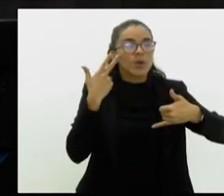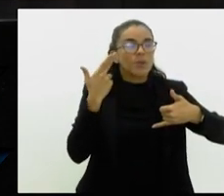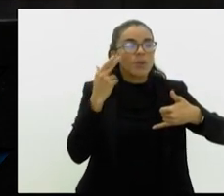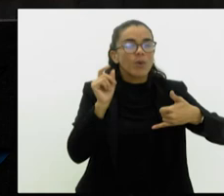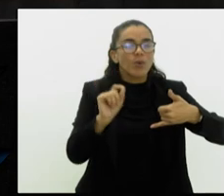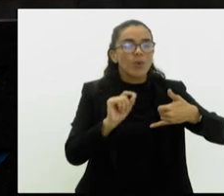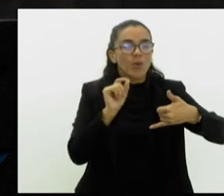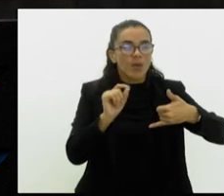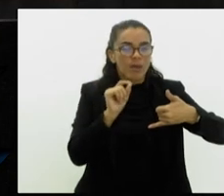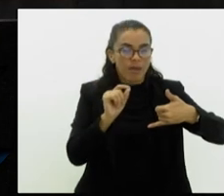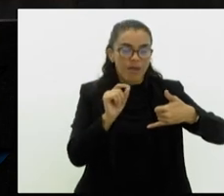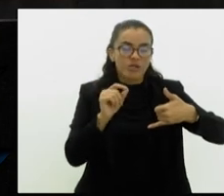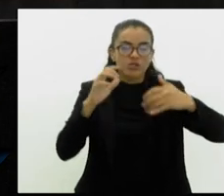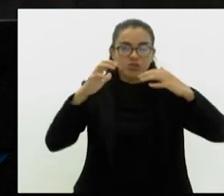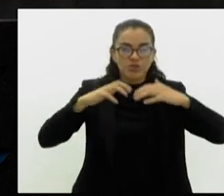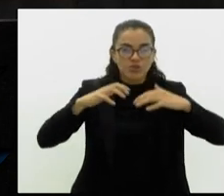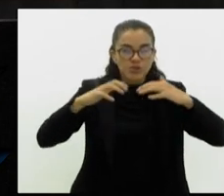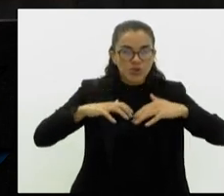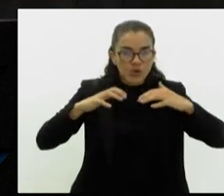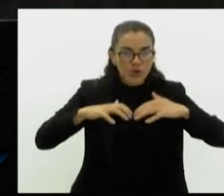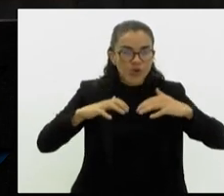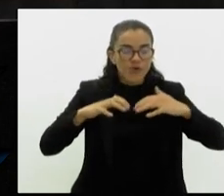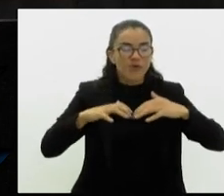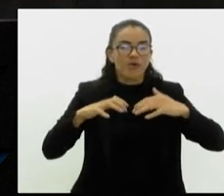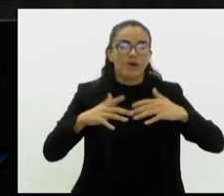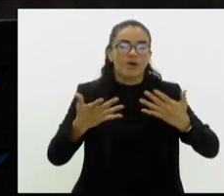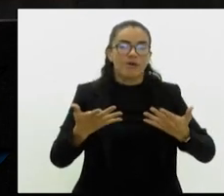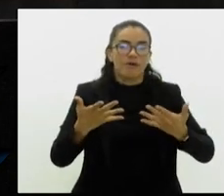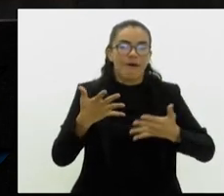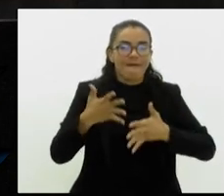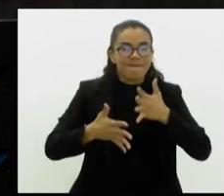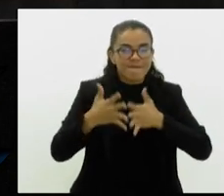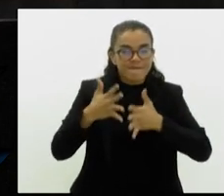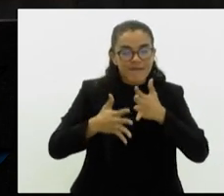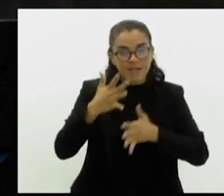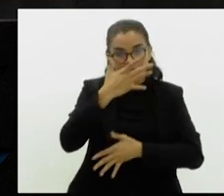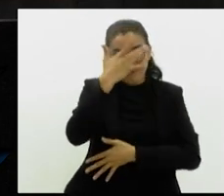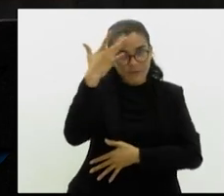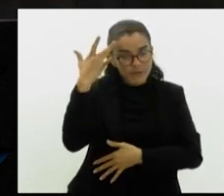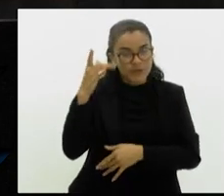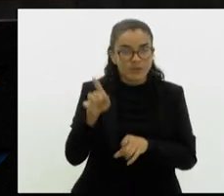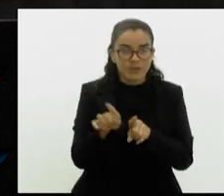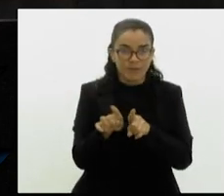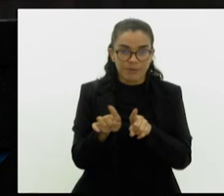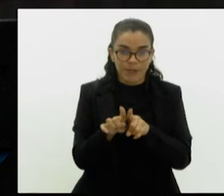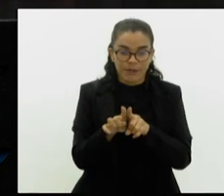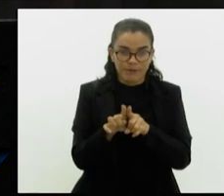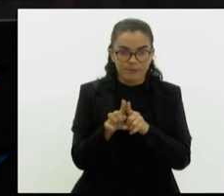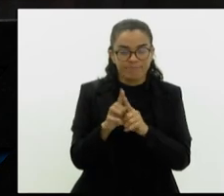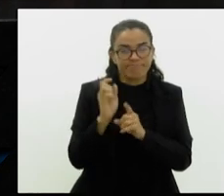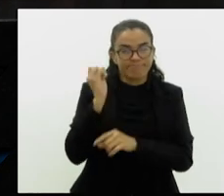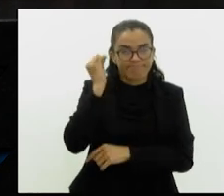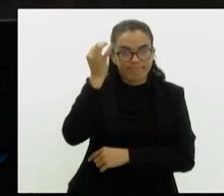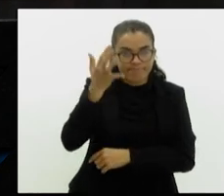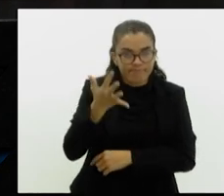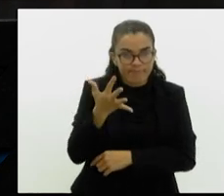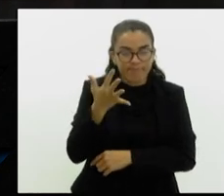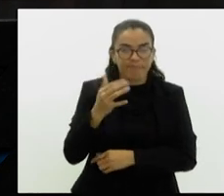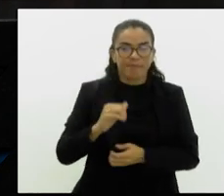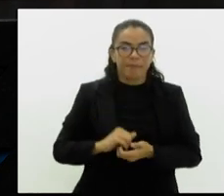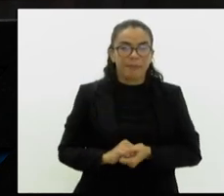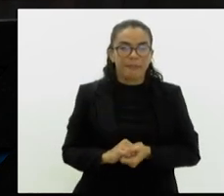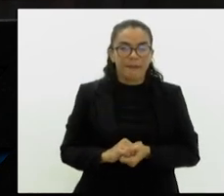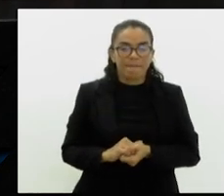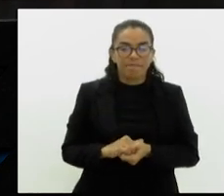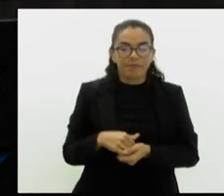as ocorrências das chuvas têm afetado muitas pessoas em especial na madrugada e com